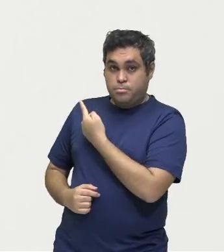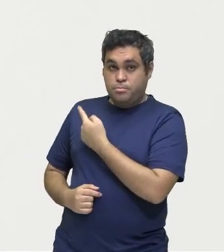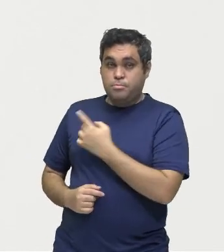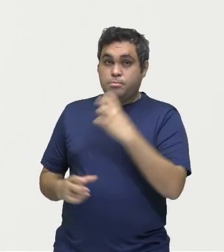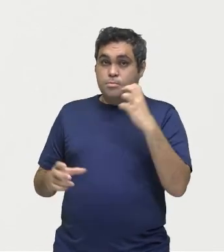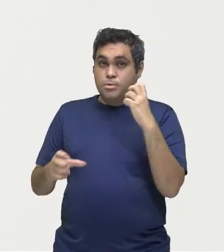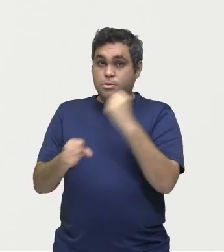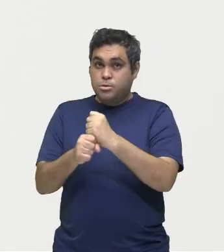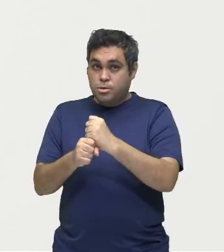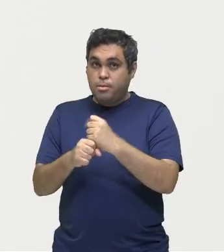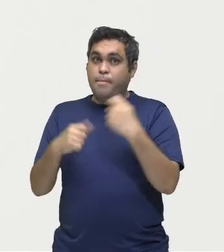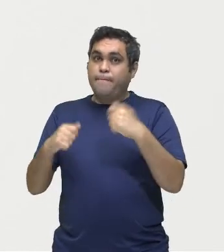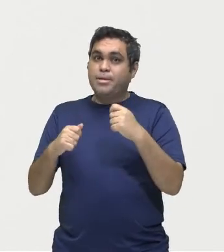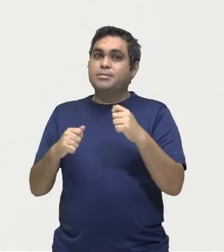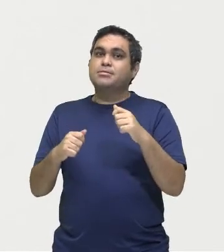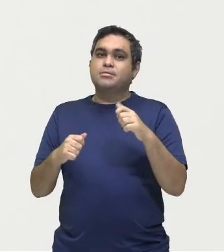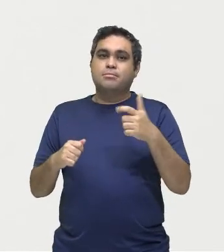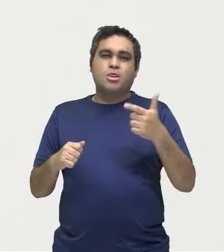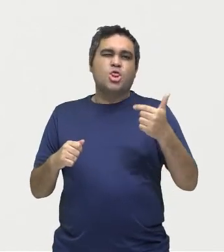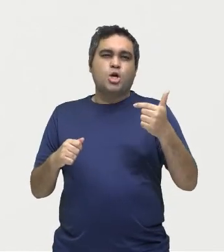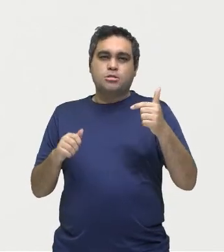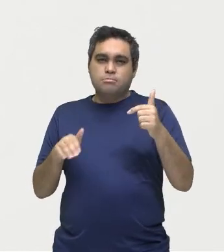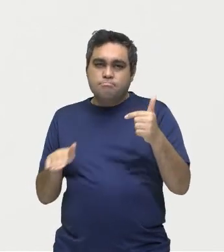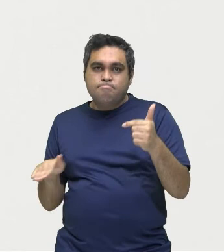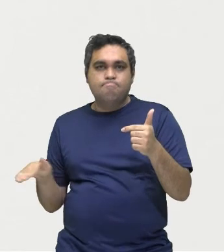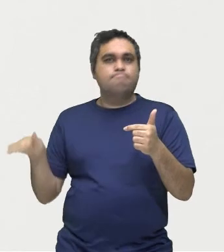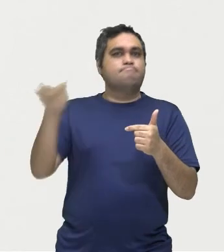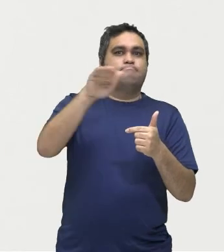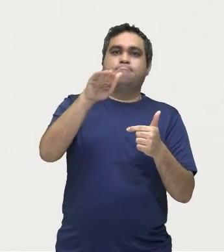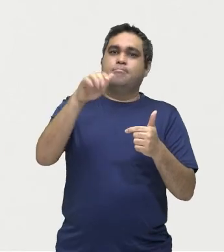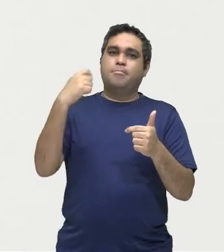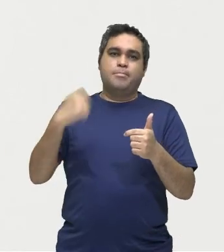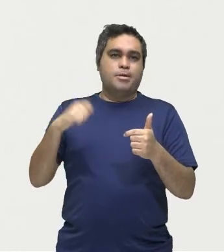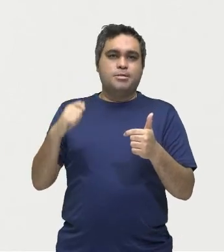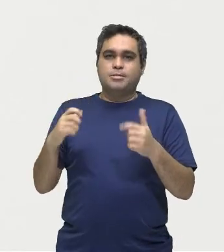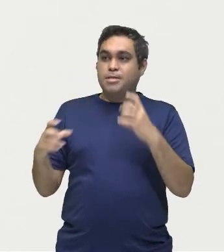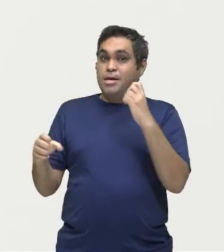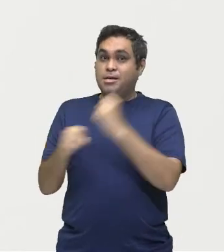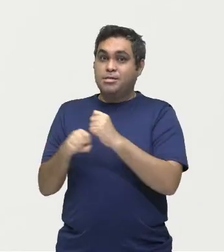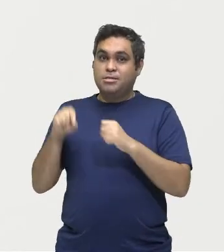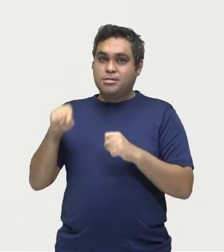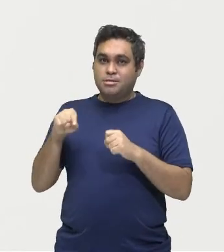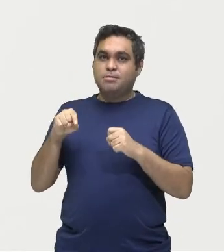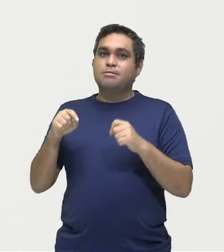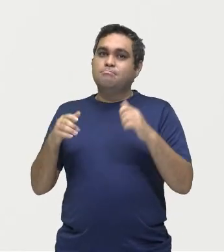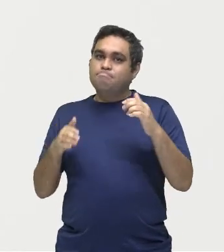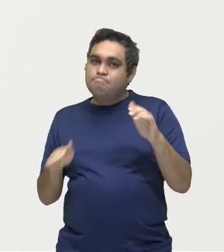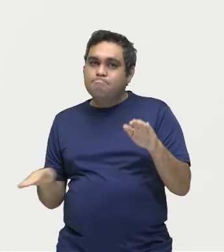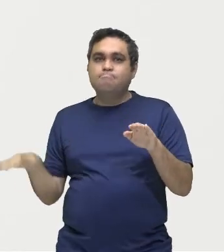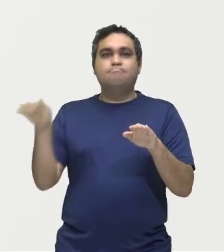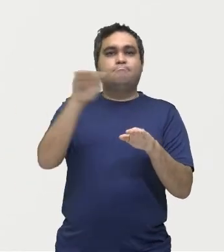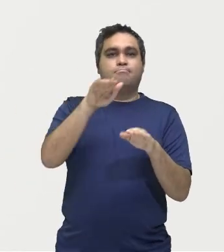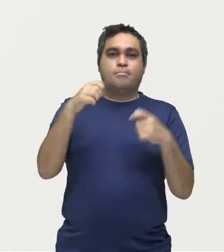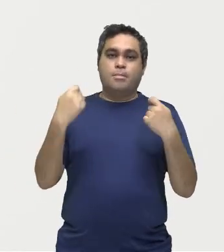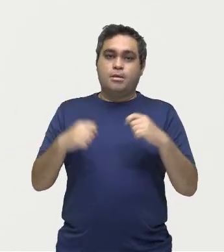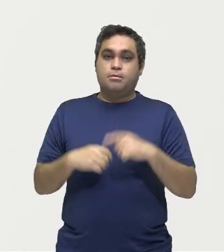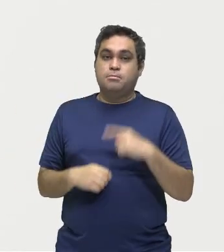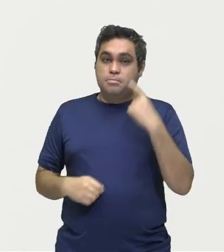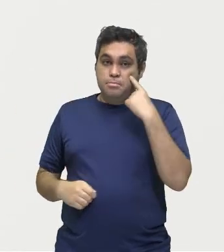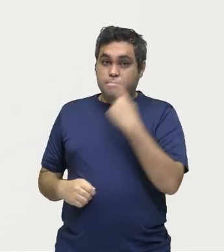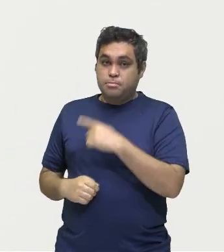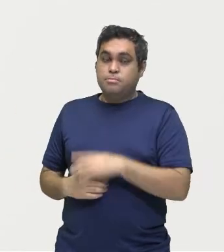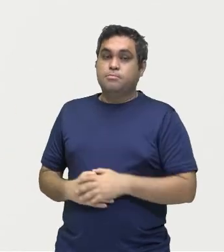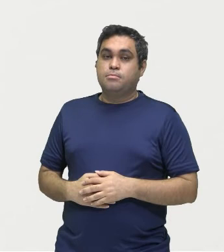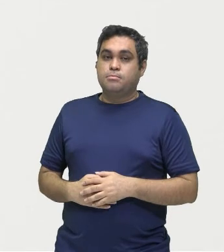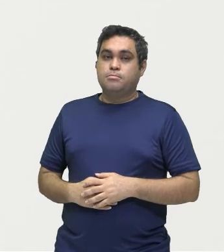deve ser maior que 12, correto? Então, x tem que ser maior que 12 menos